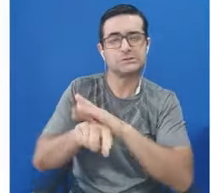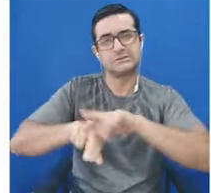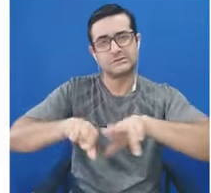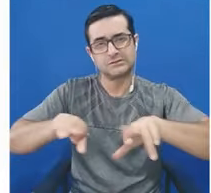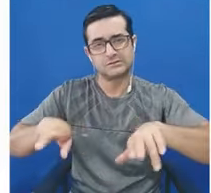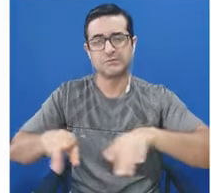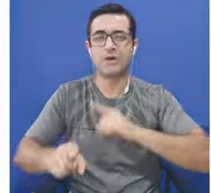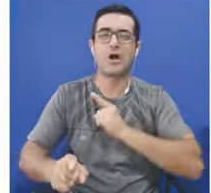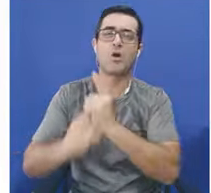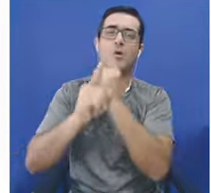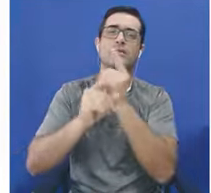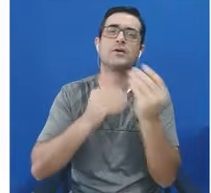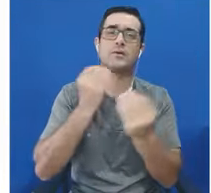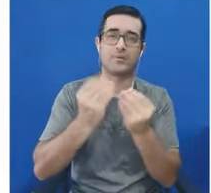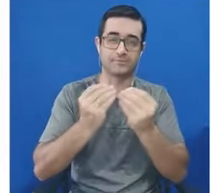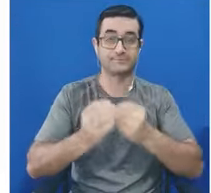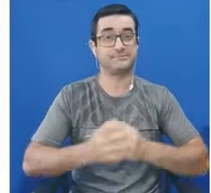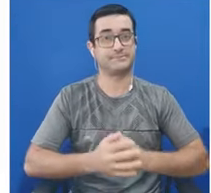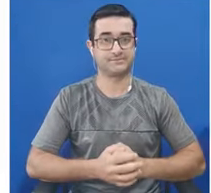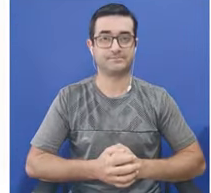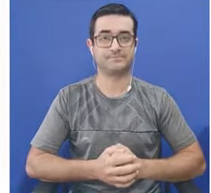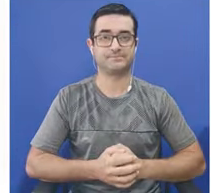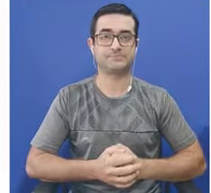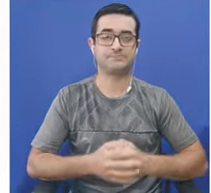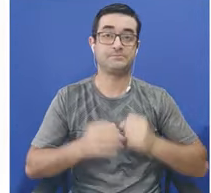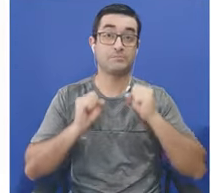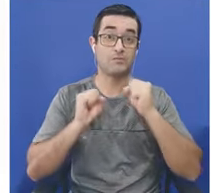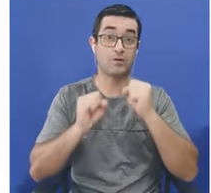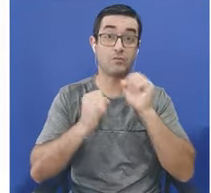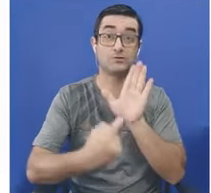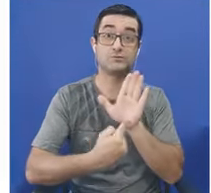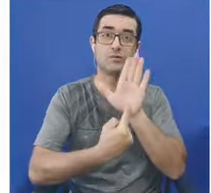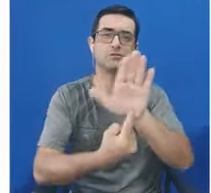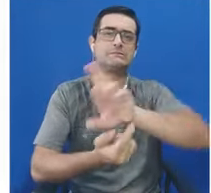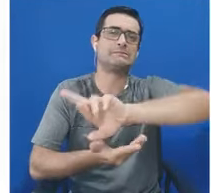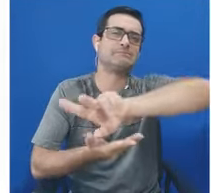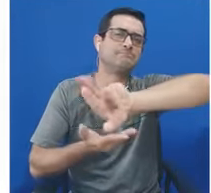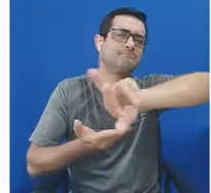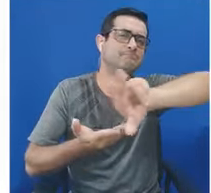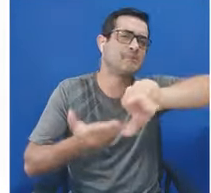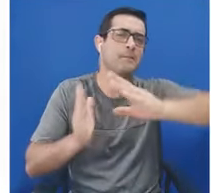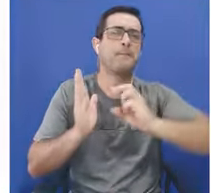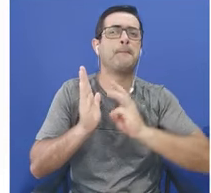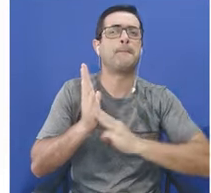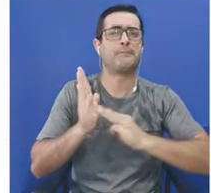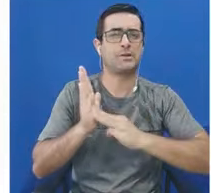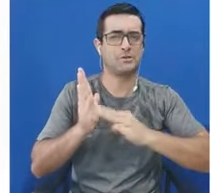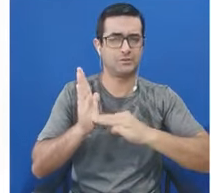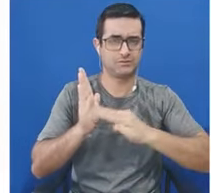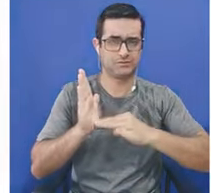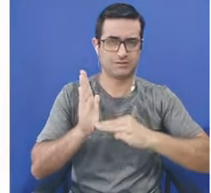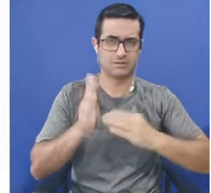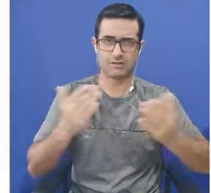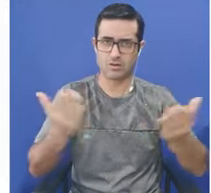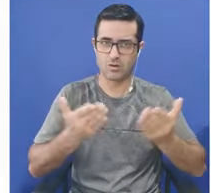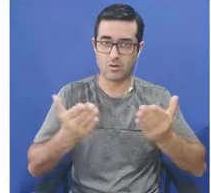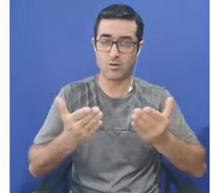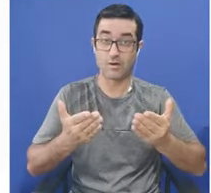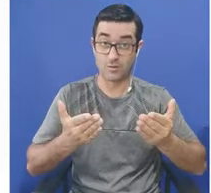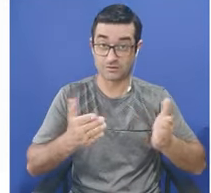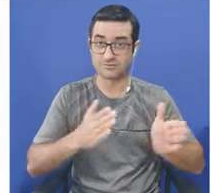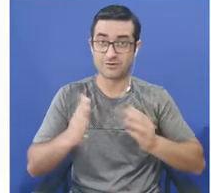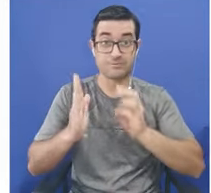enfim. Mas como a gente vai chegar nisso? Bom, a gente pode determinar por várias metodologias.